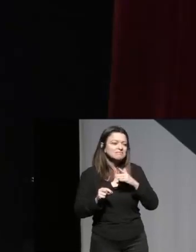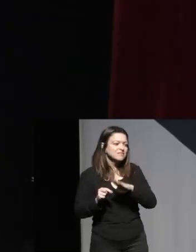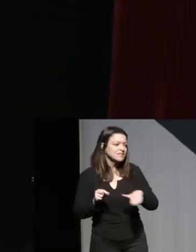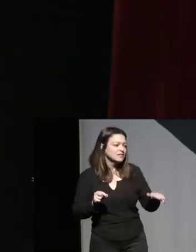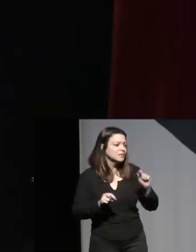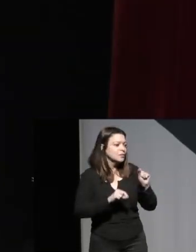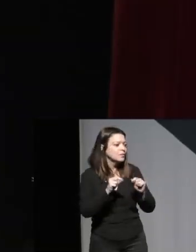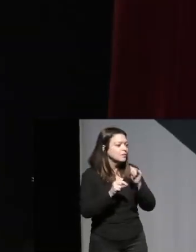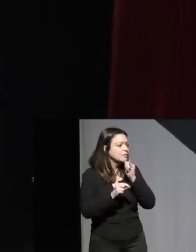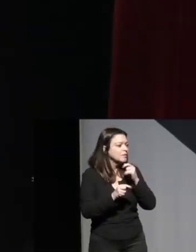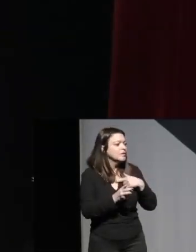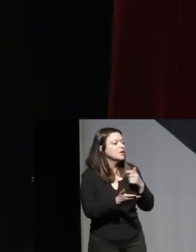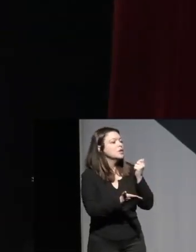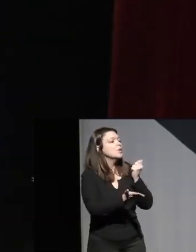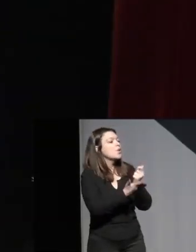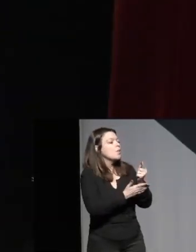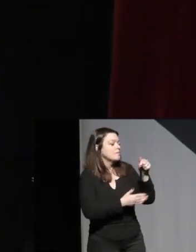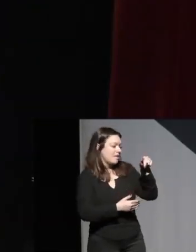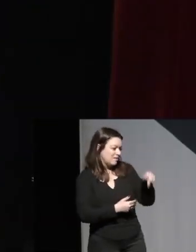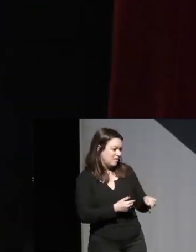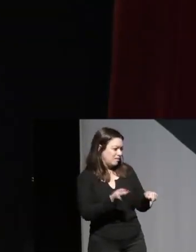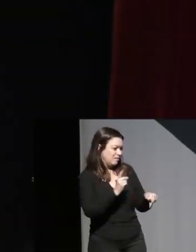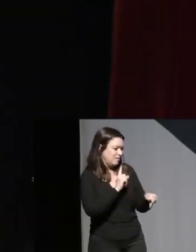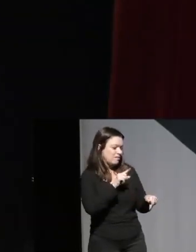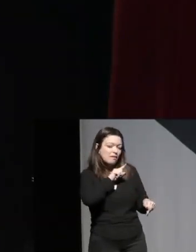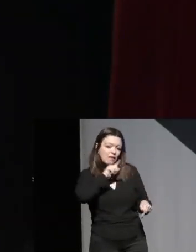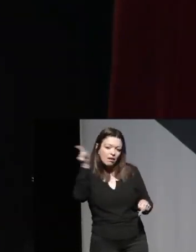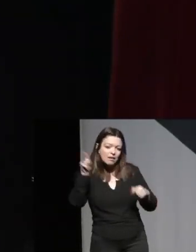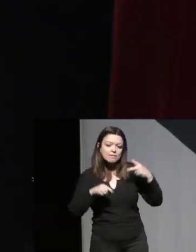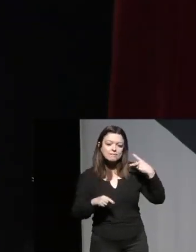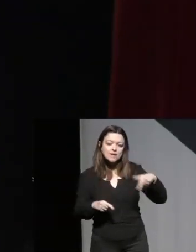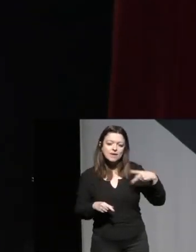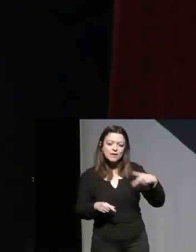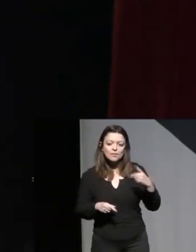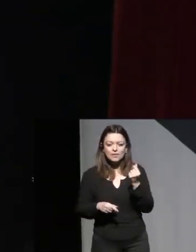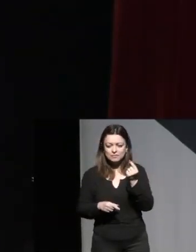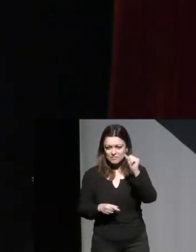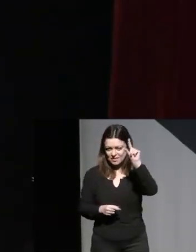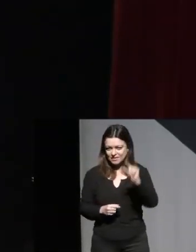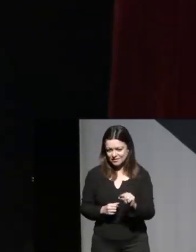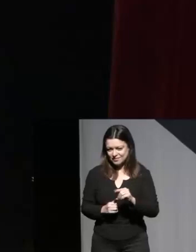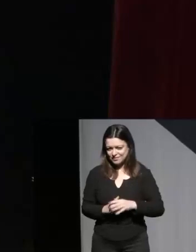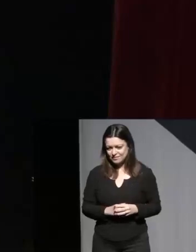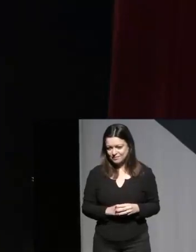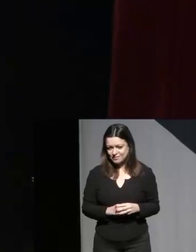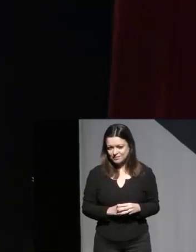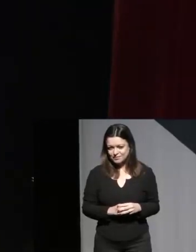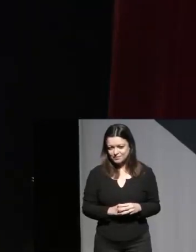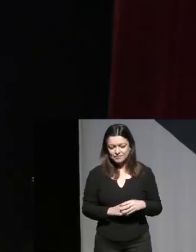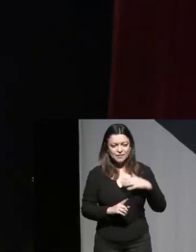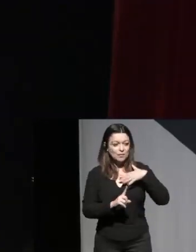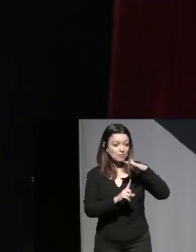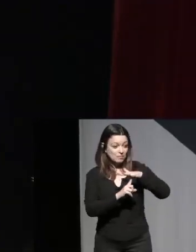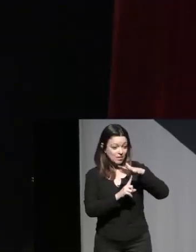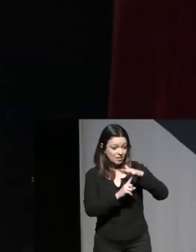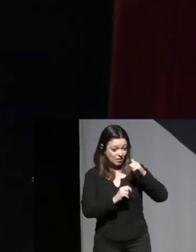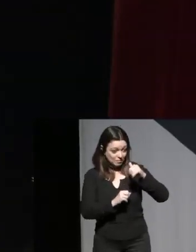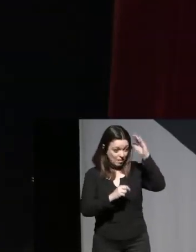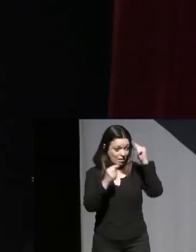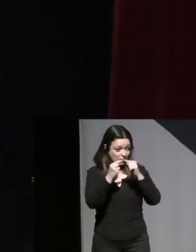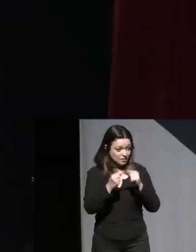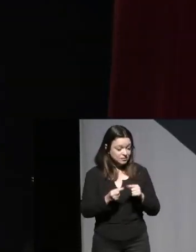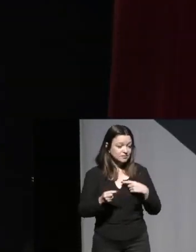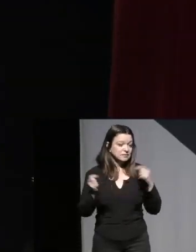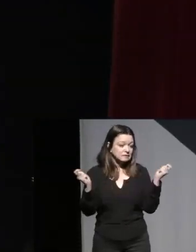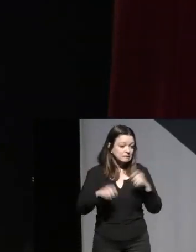não compra aqui, vale a pena comprar no Paraguai, que é mais barato, etc. É, inclusive o Paraná tem muito a ver com isso, ou nos Estados Unidos,